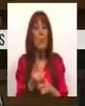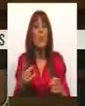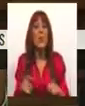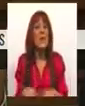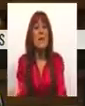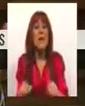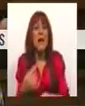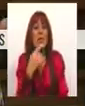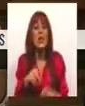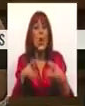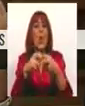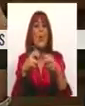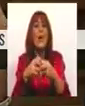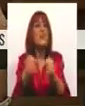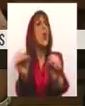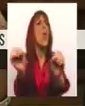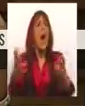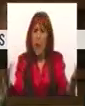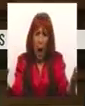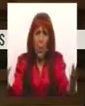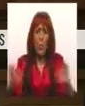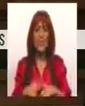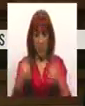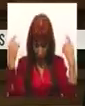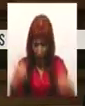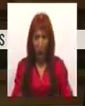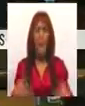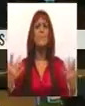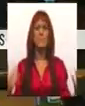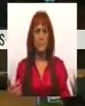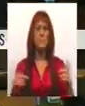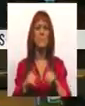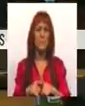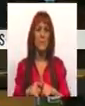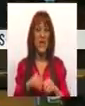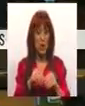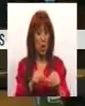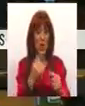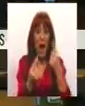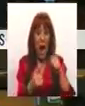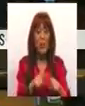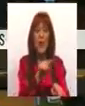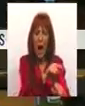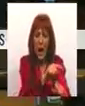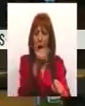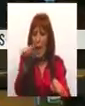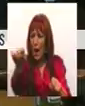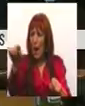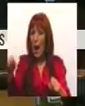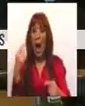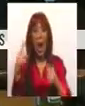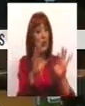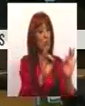Porque ninguém diz que os problemas não existem. Insisto, há solos que estão identificados, uns